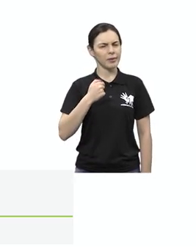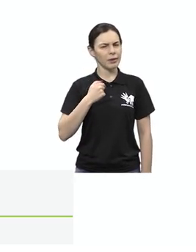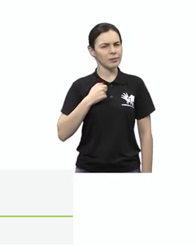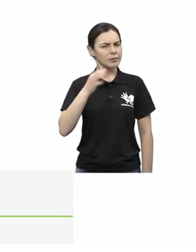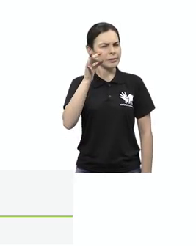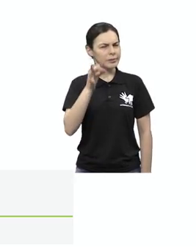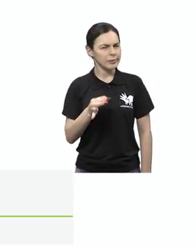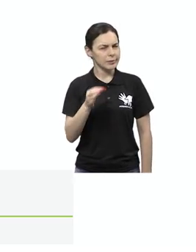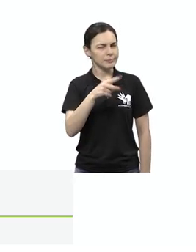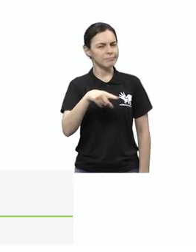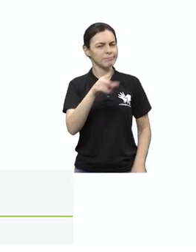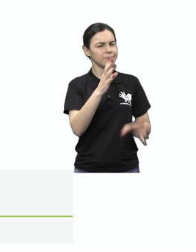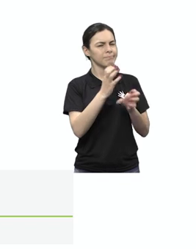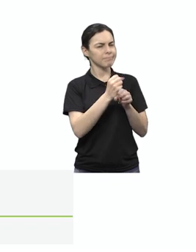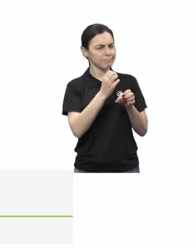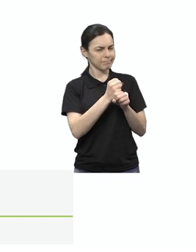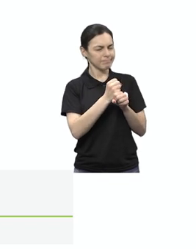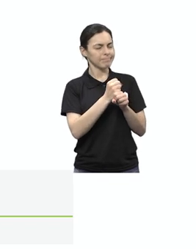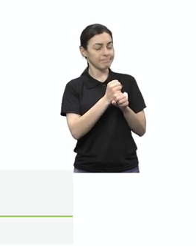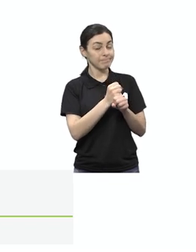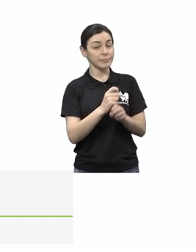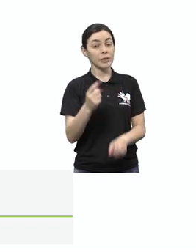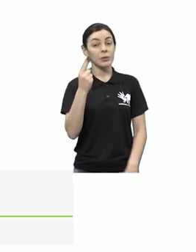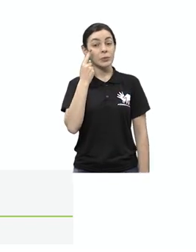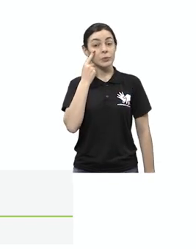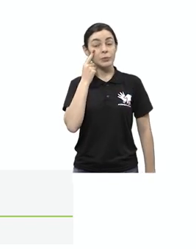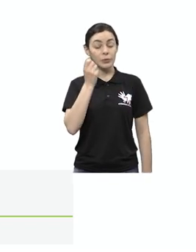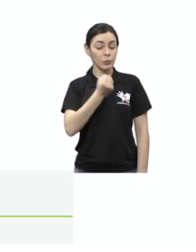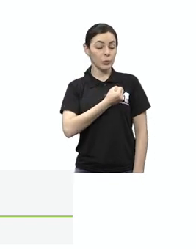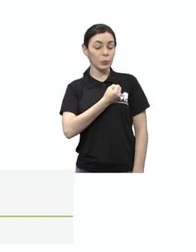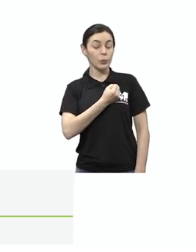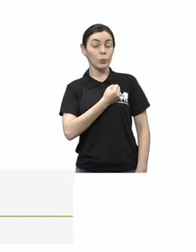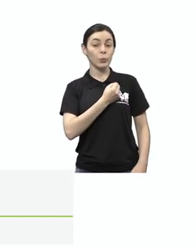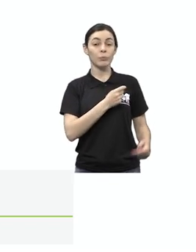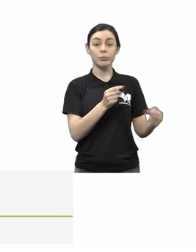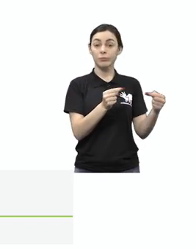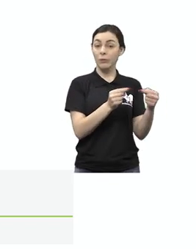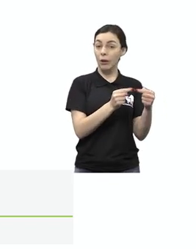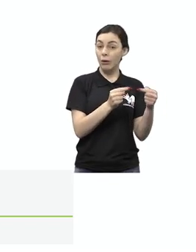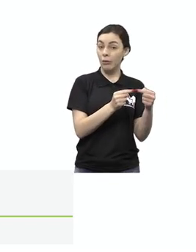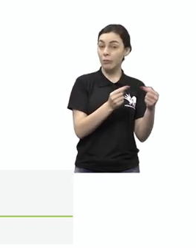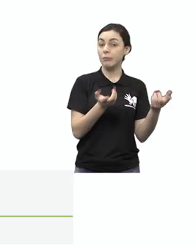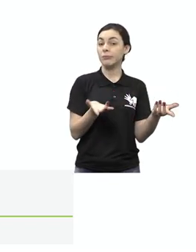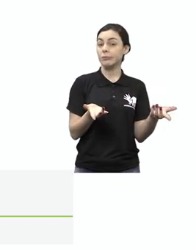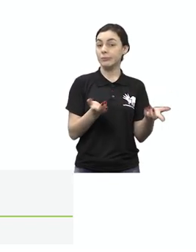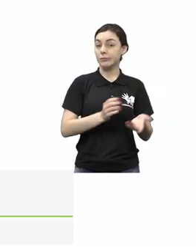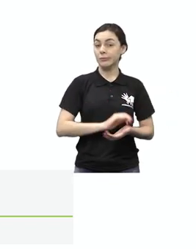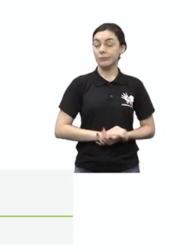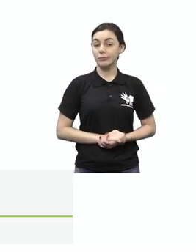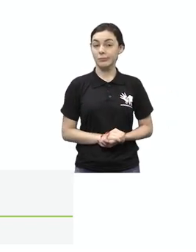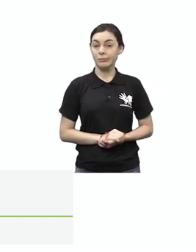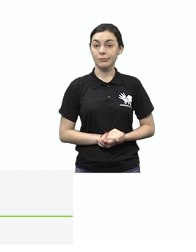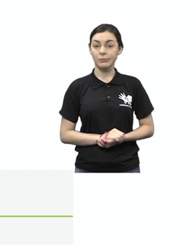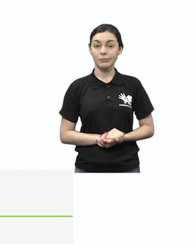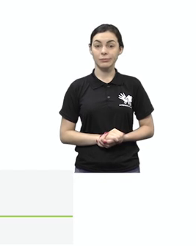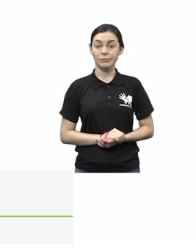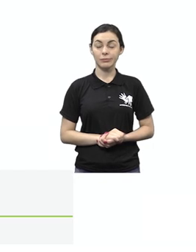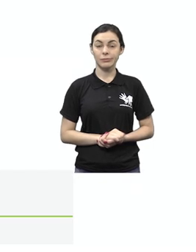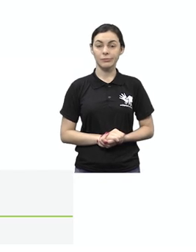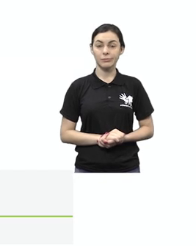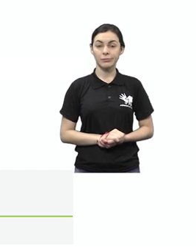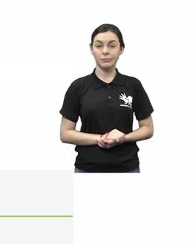Vamos ver? Tenho certeza que vocês já contaram aí. Então, vamos colocar o número que corresponde a